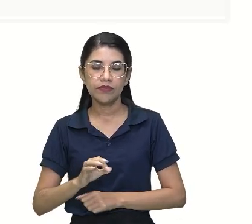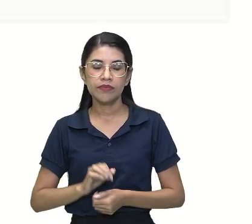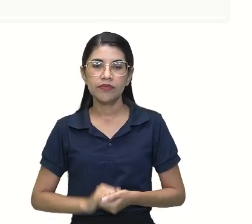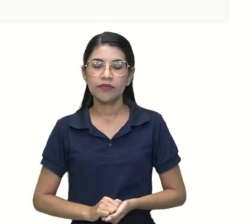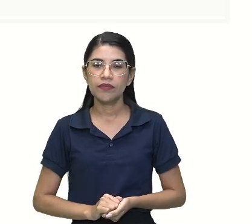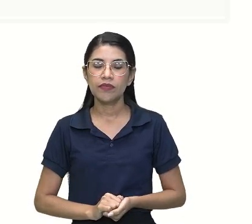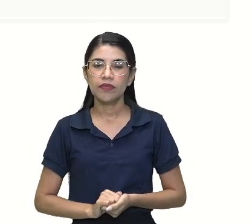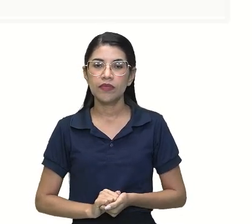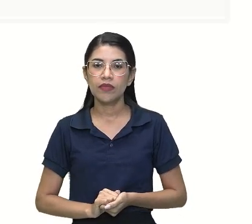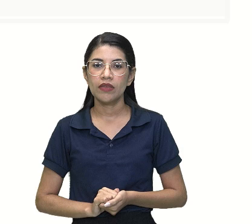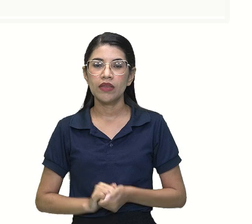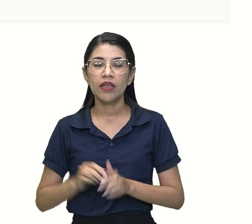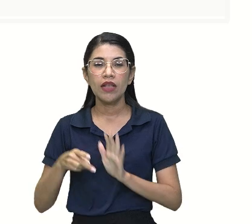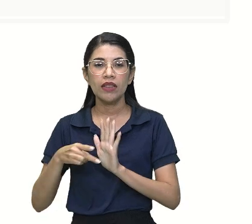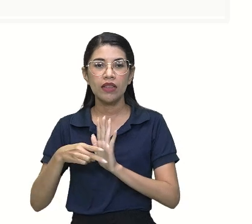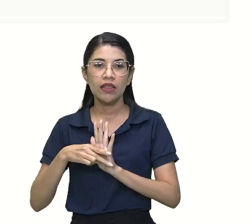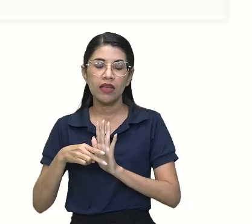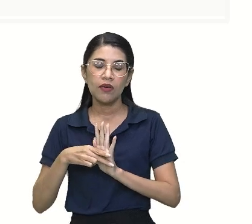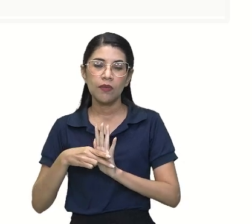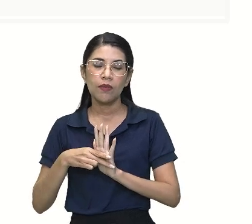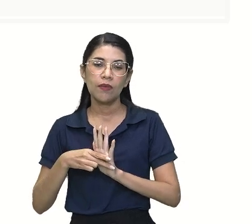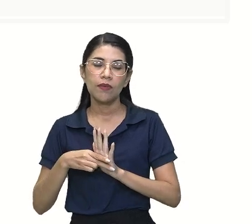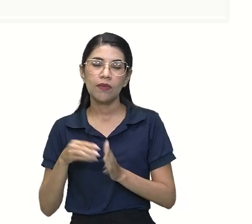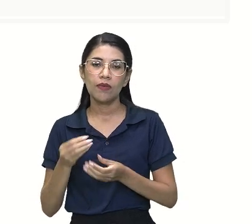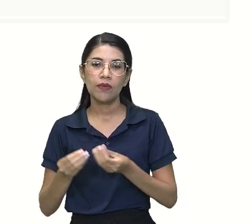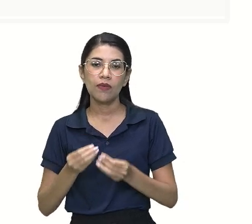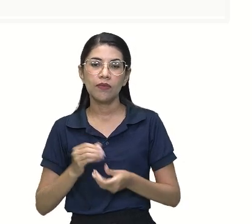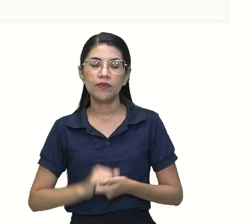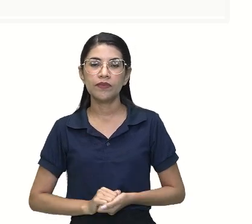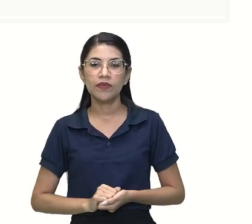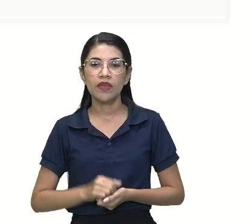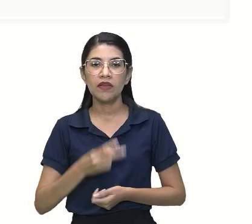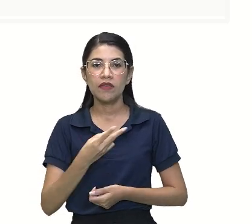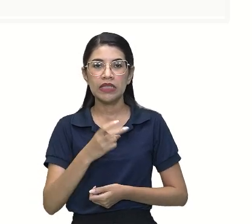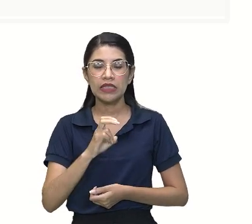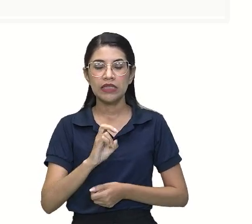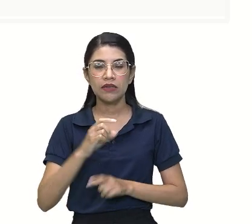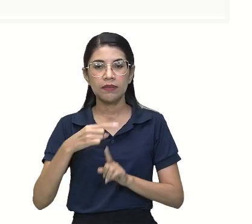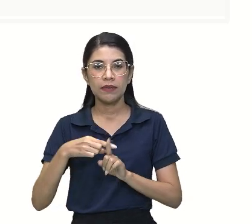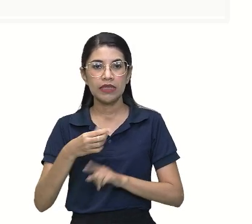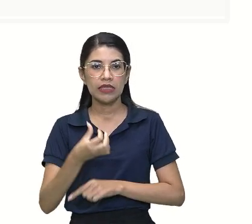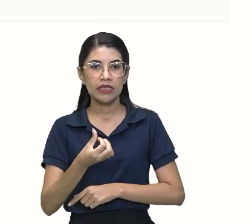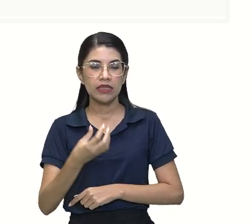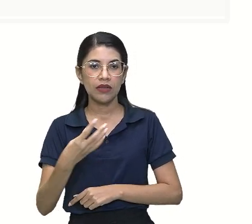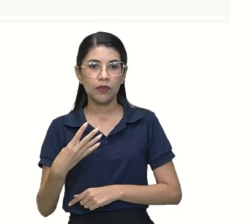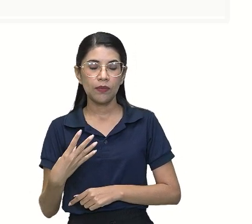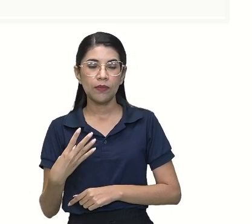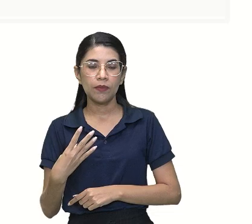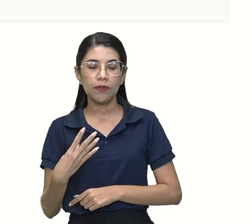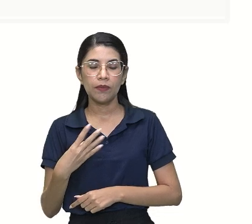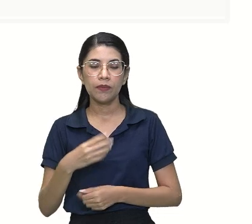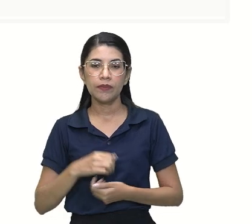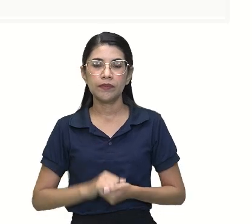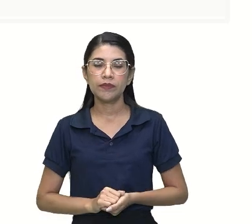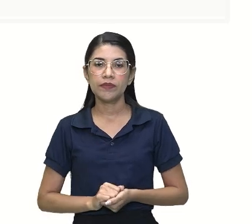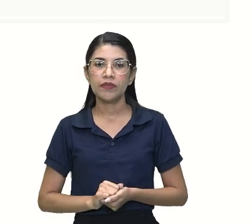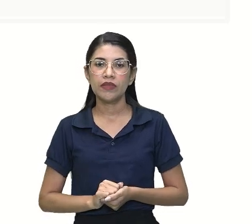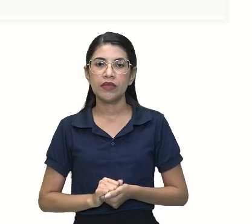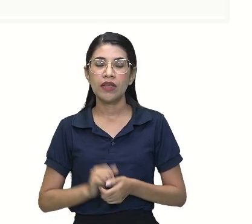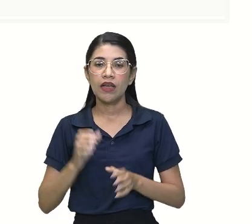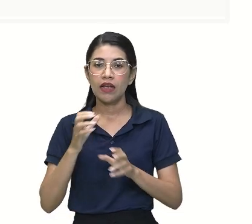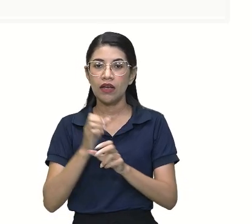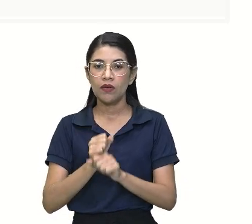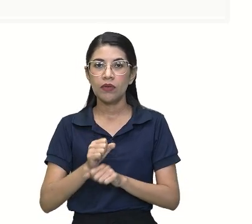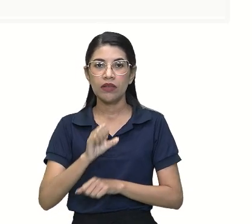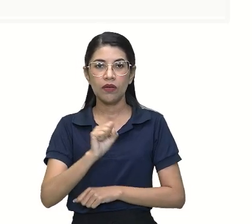nossa igualdade, né, nós temos lá 25 mais 64. Isso vai resultar em 89.